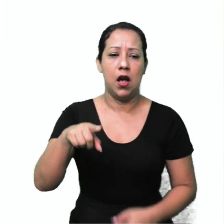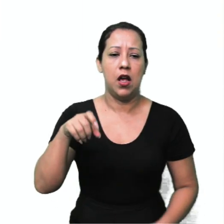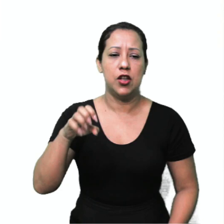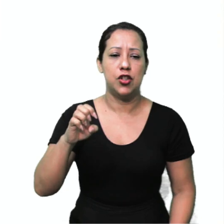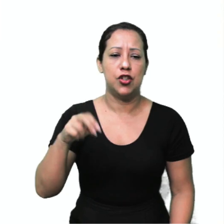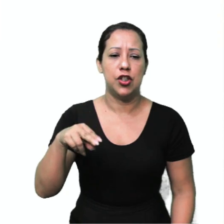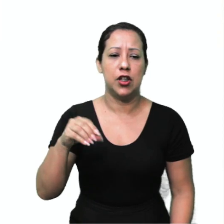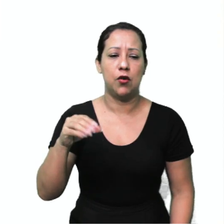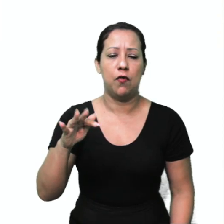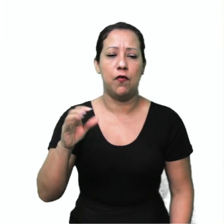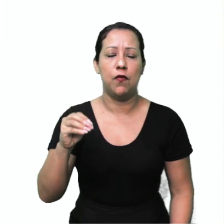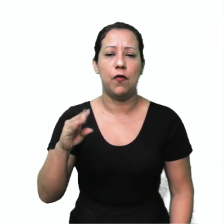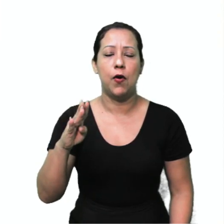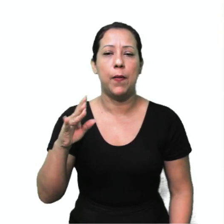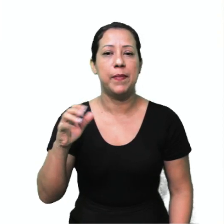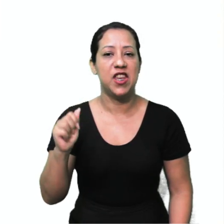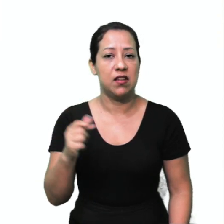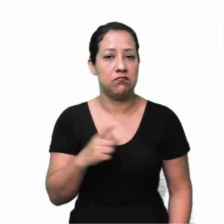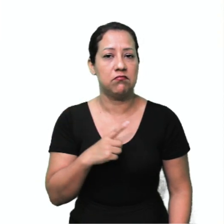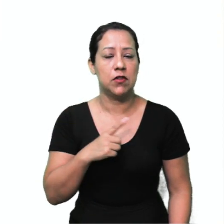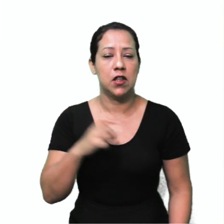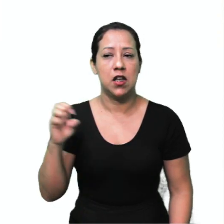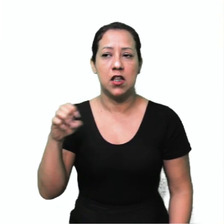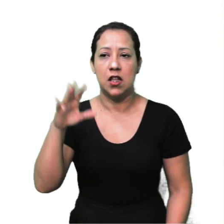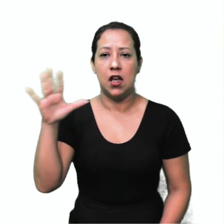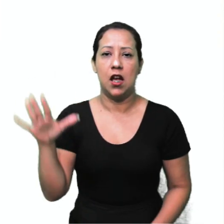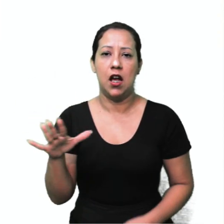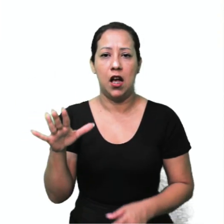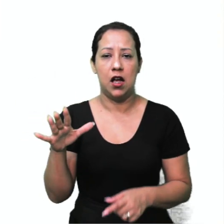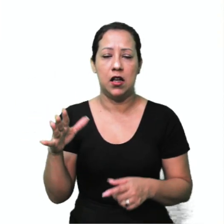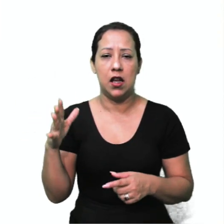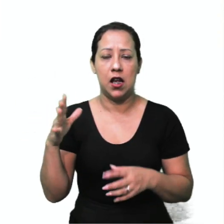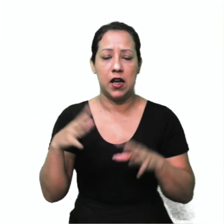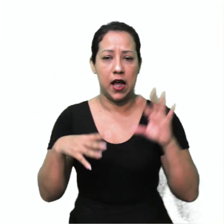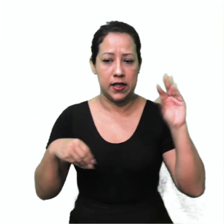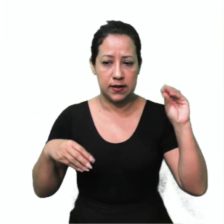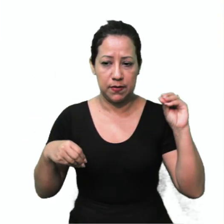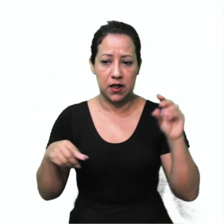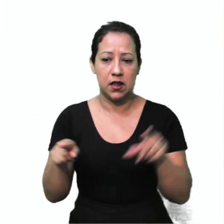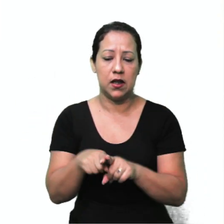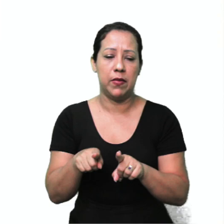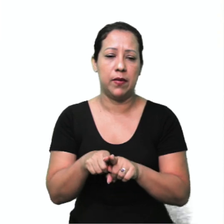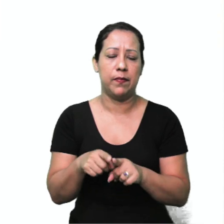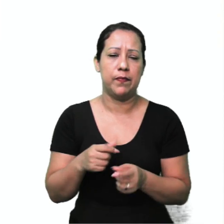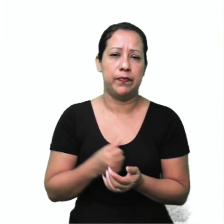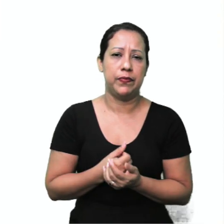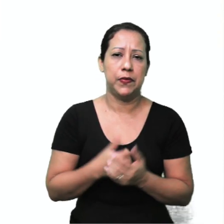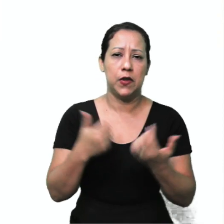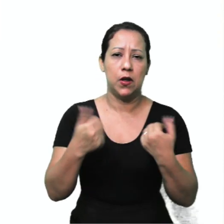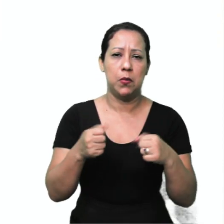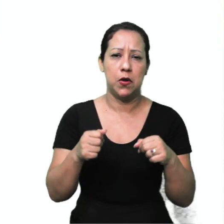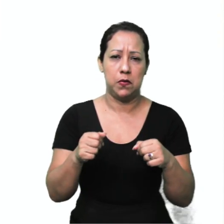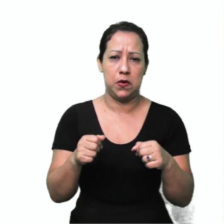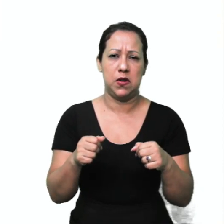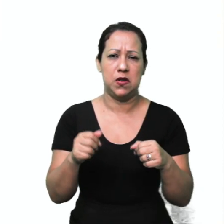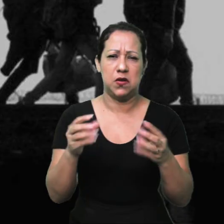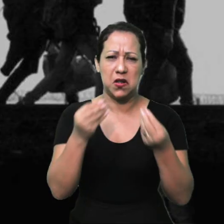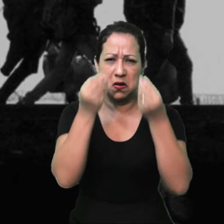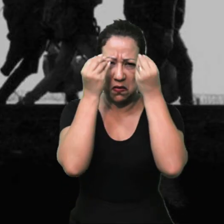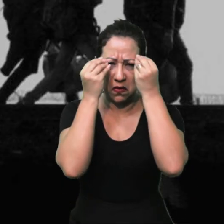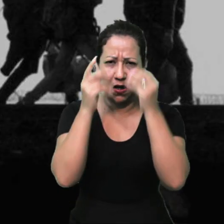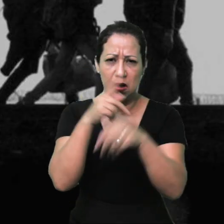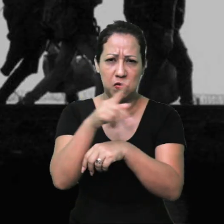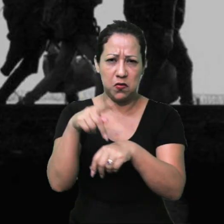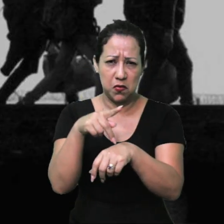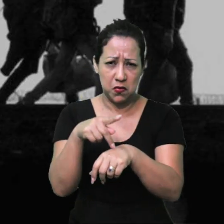muito expressivo na Áustria, na Espanha. Professor, preciso ficar decorando qual é o país que tem grande xenofobia?